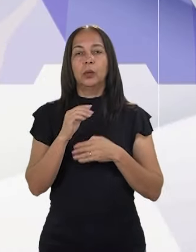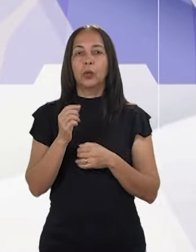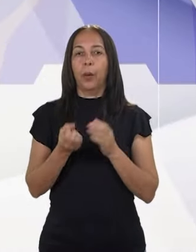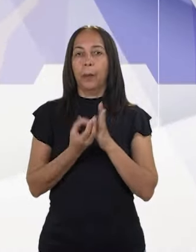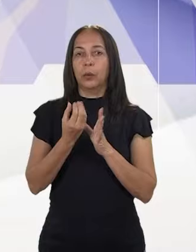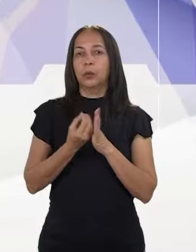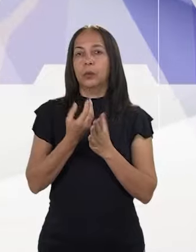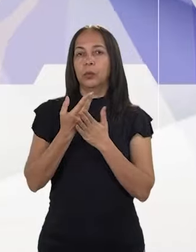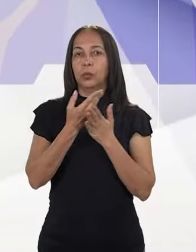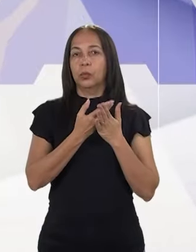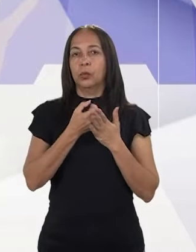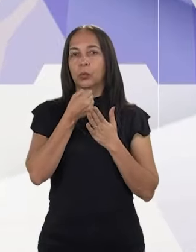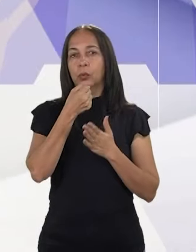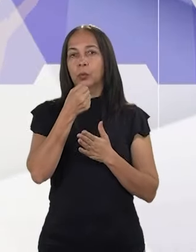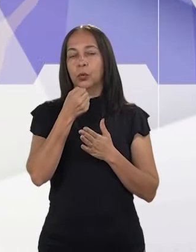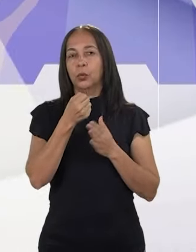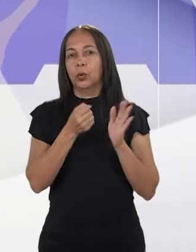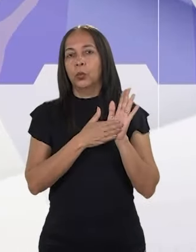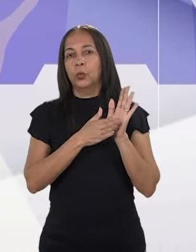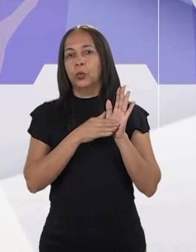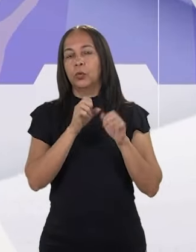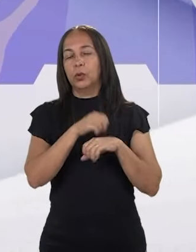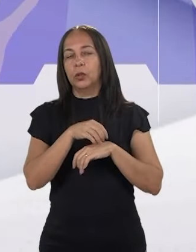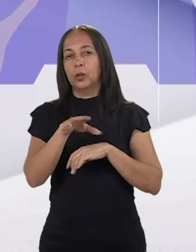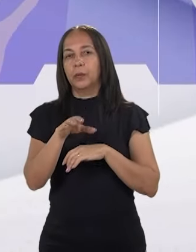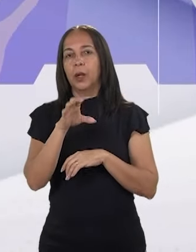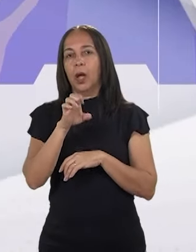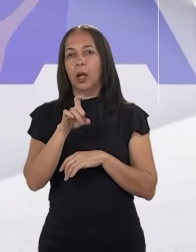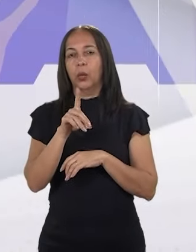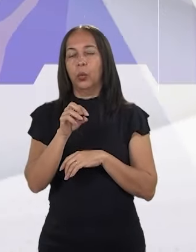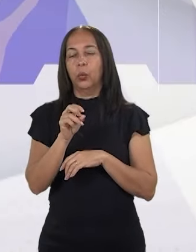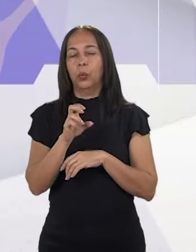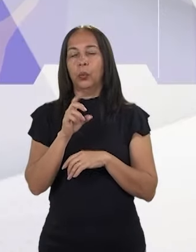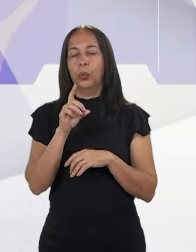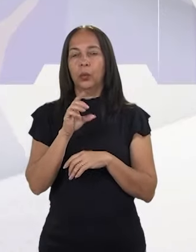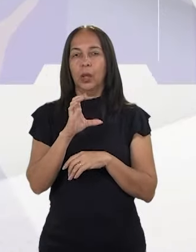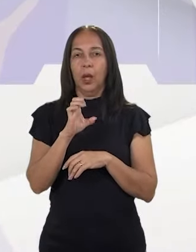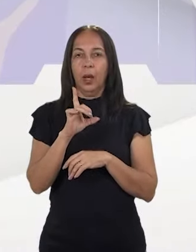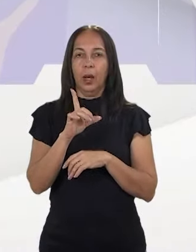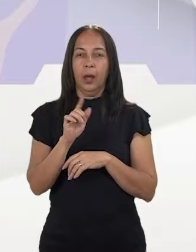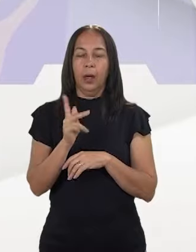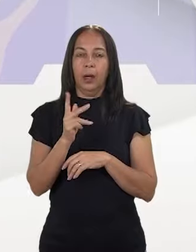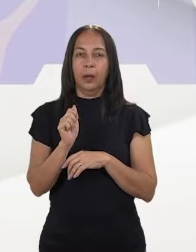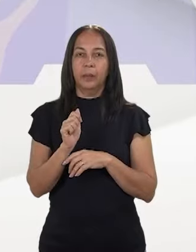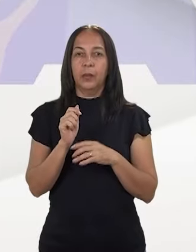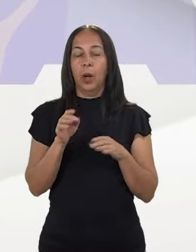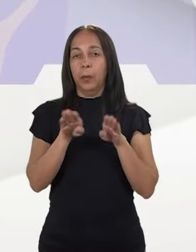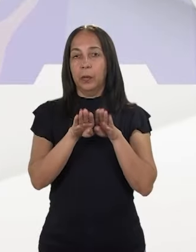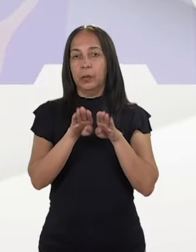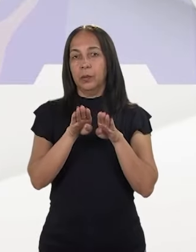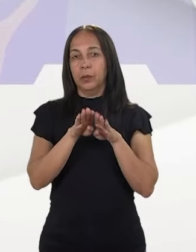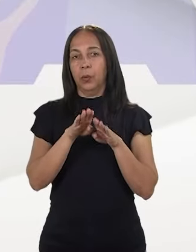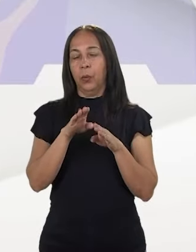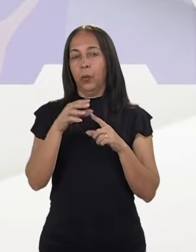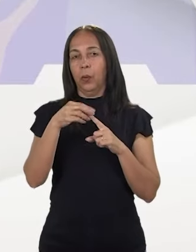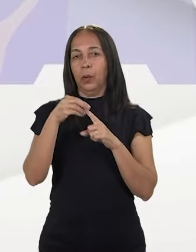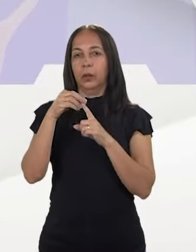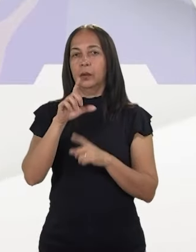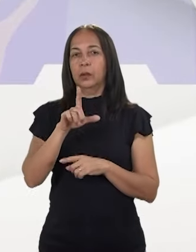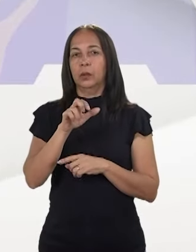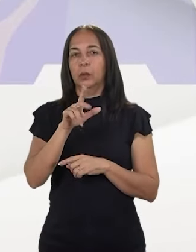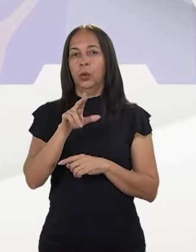Hélder Câmara produzido por estudantes de Jornalismo do projeto de extensão é do conh é do comunicação e direitos humanos na mídia numa parceria com a